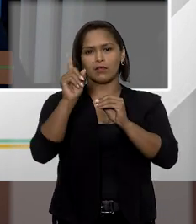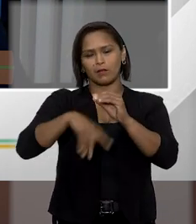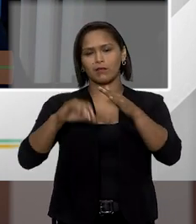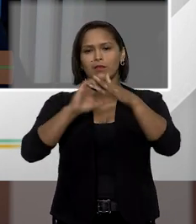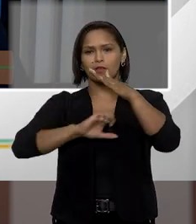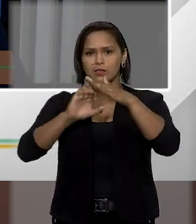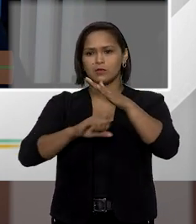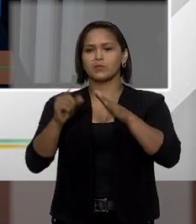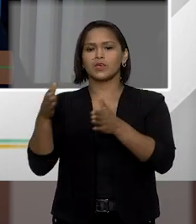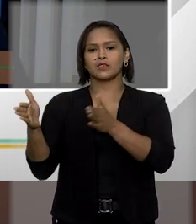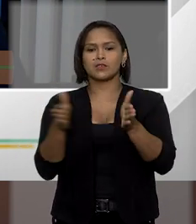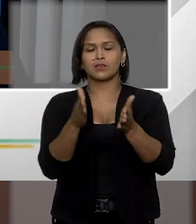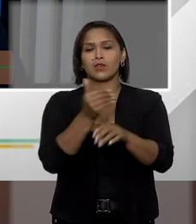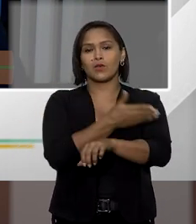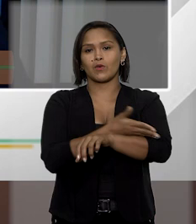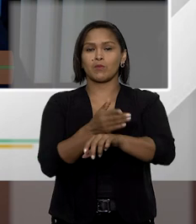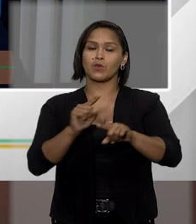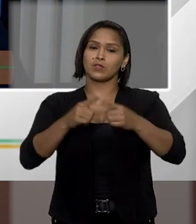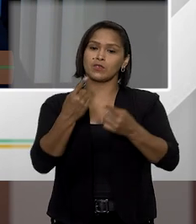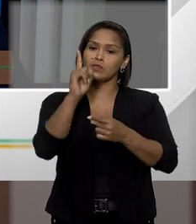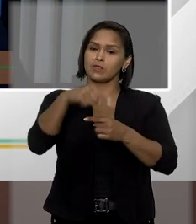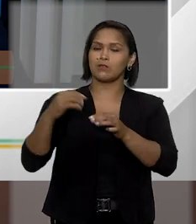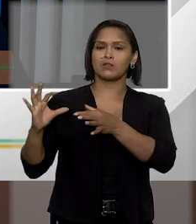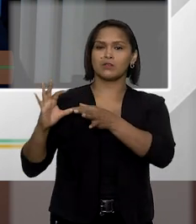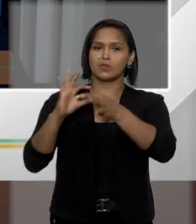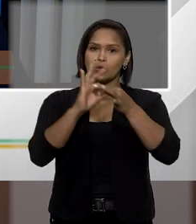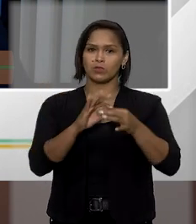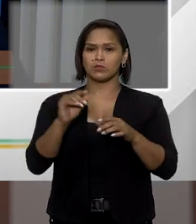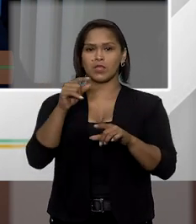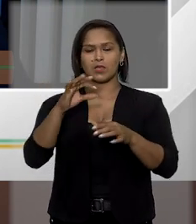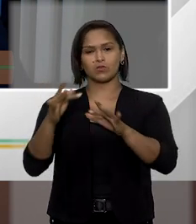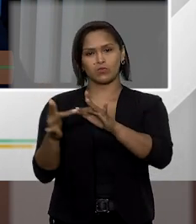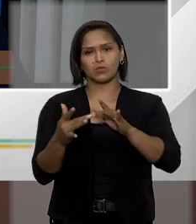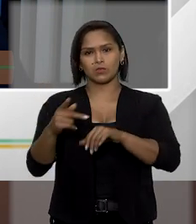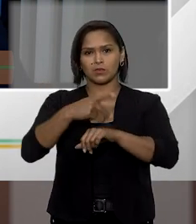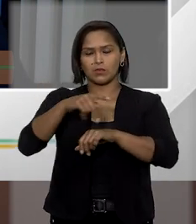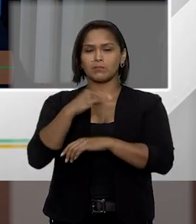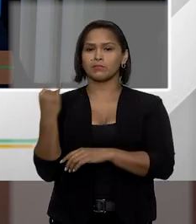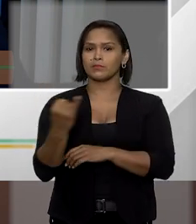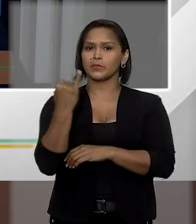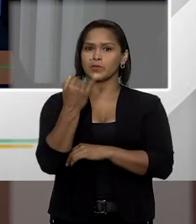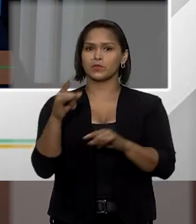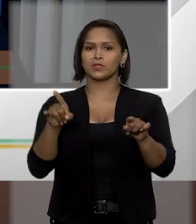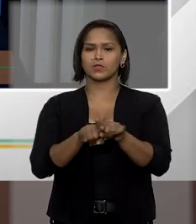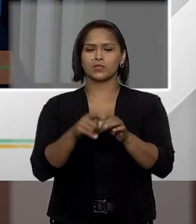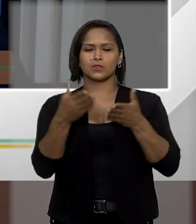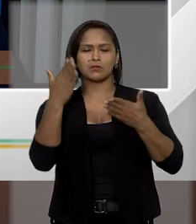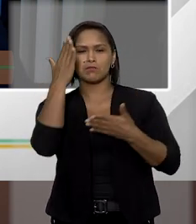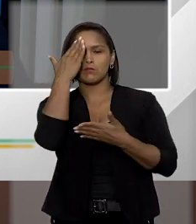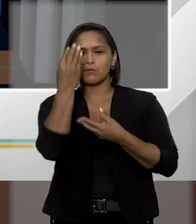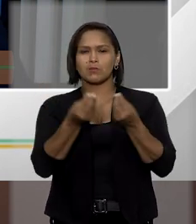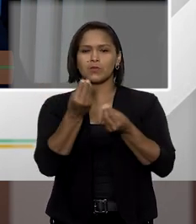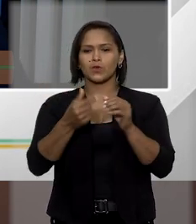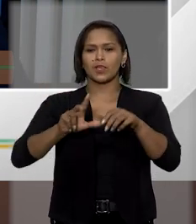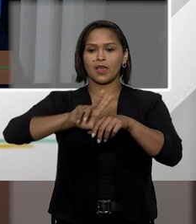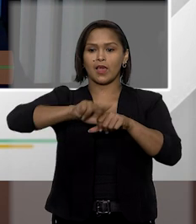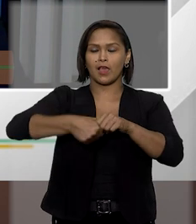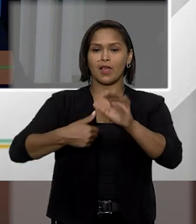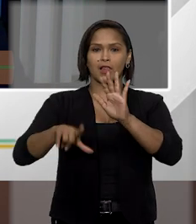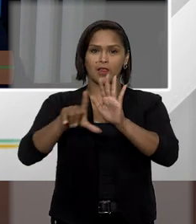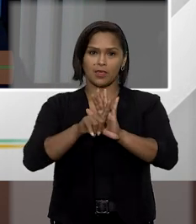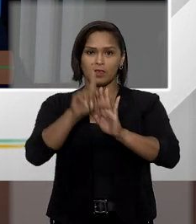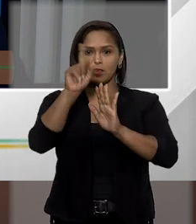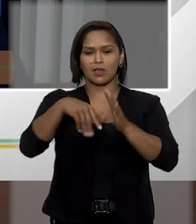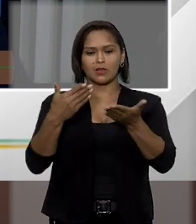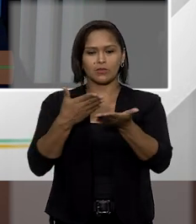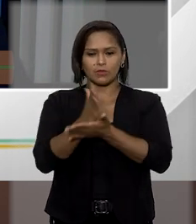as empresas que assim se comportam. Portanto, esse contexto internacional é muito importante dele ser bem compreendido, porque a lei anticorrupção se